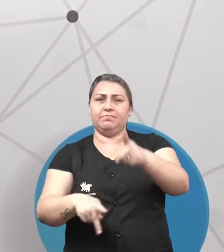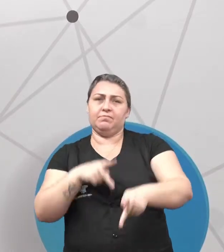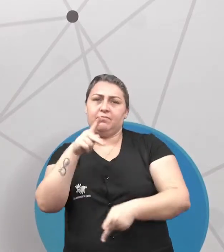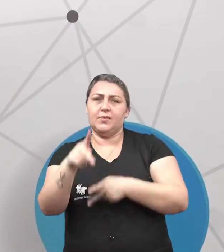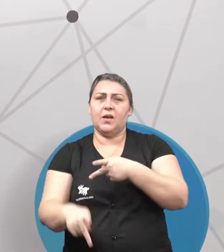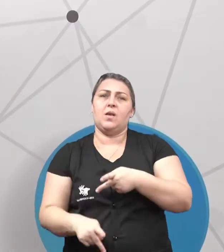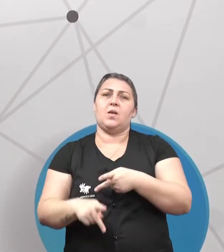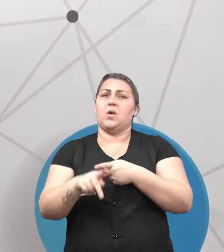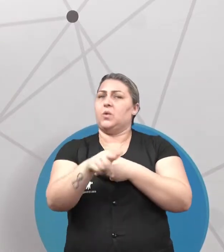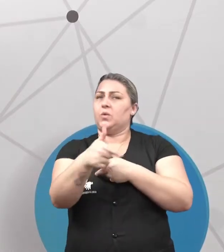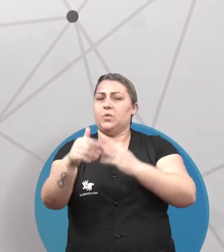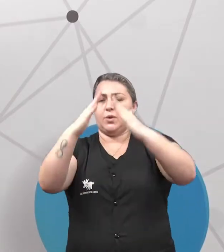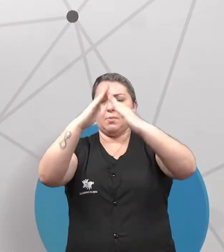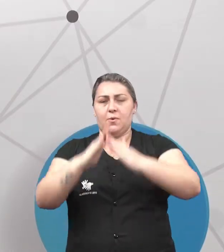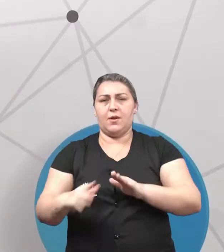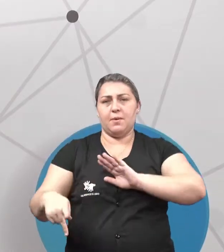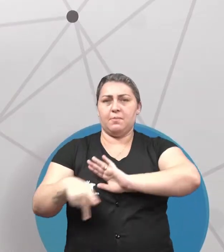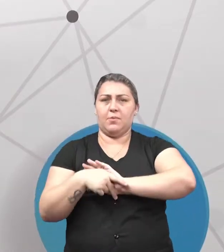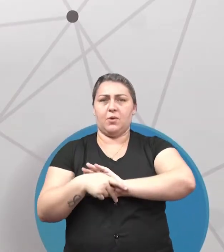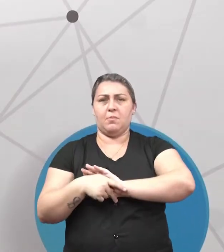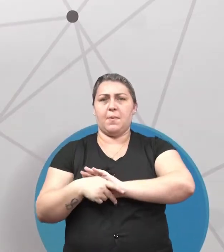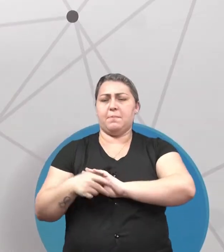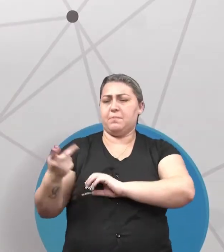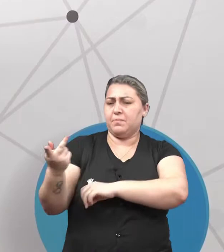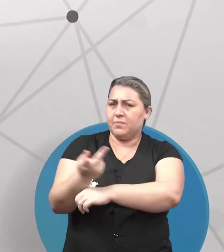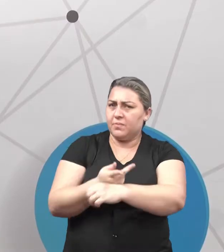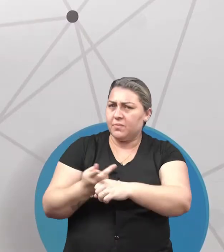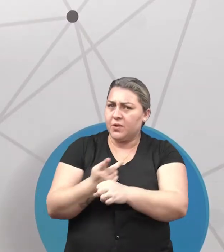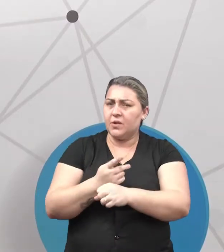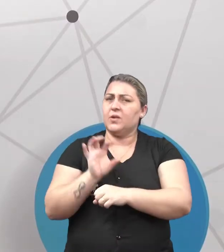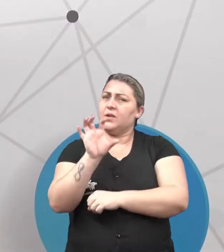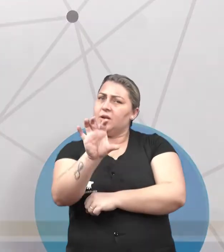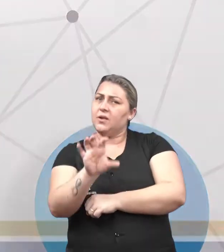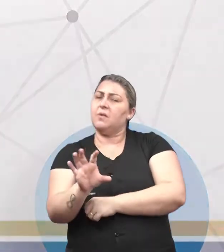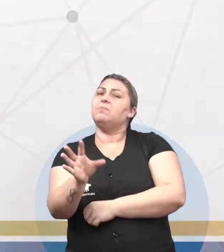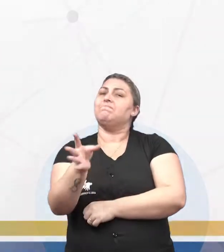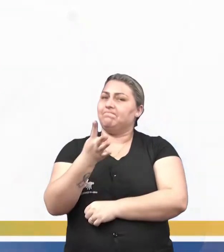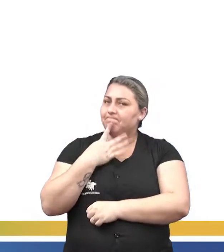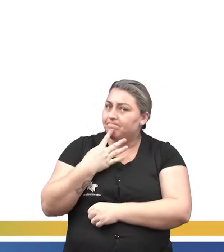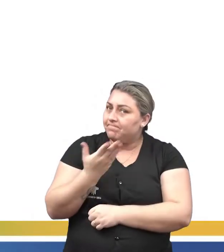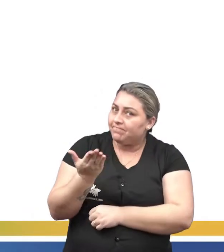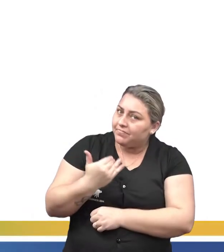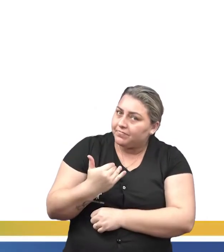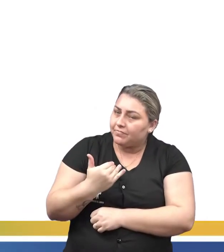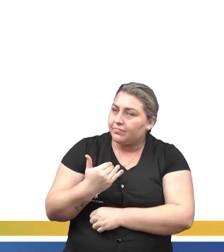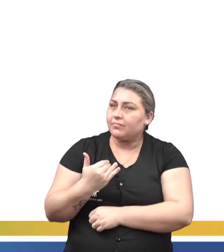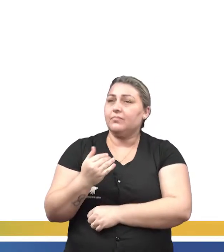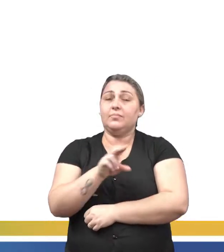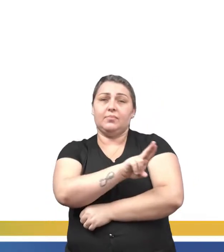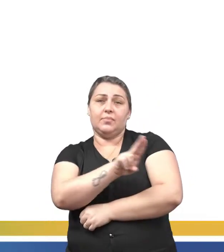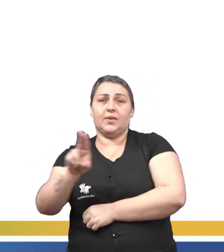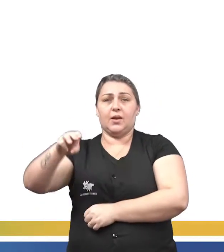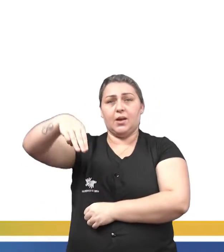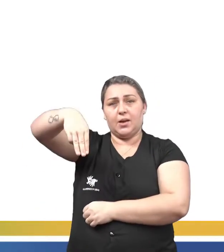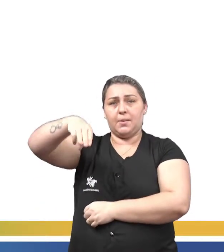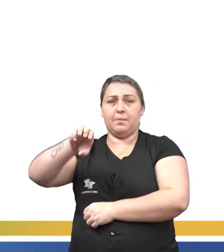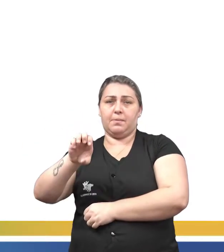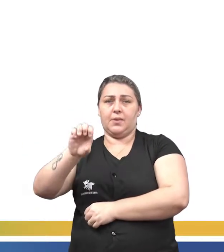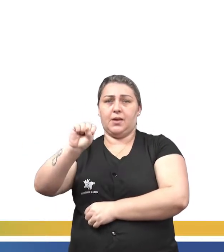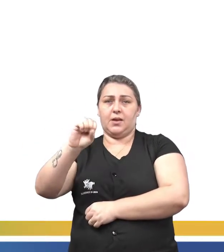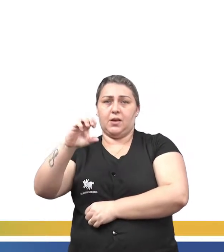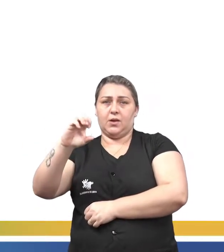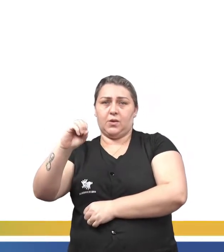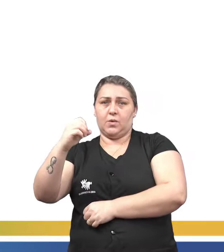nômades, eles procuram tanto essa região? Vamos conhecer? Então, o nome Mesopotâmia